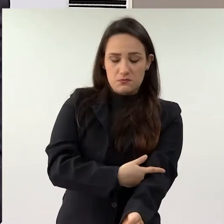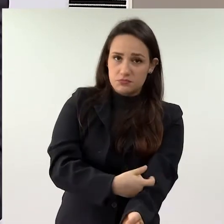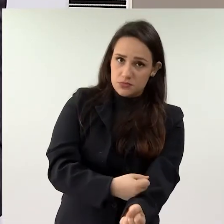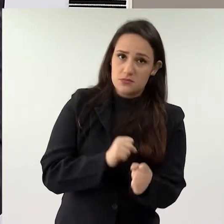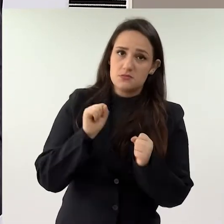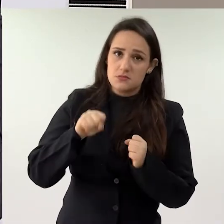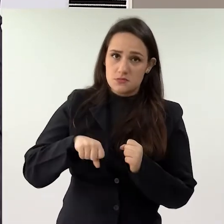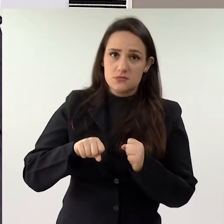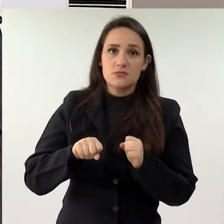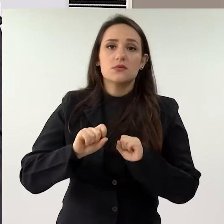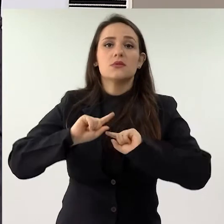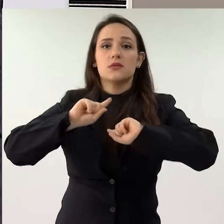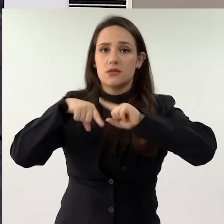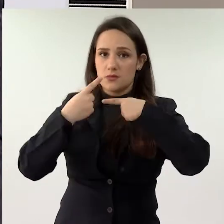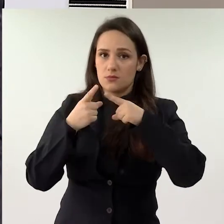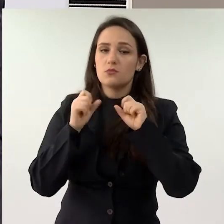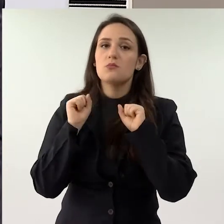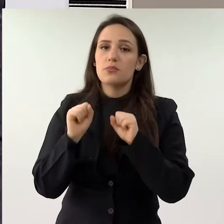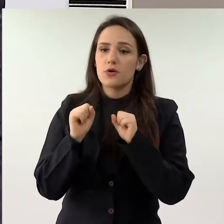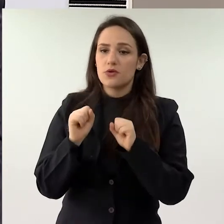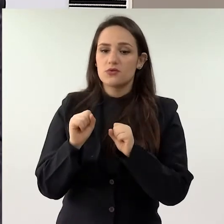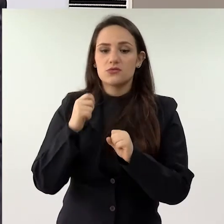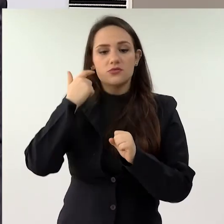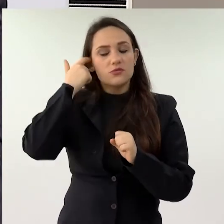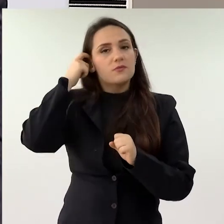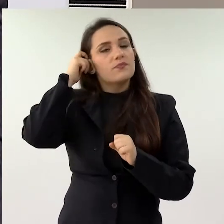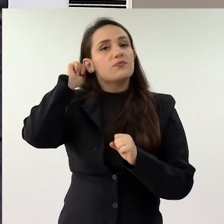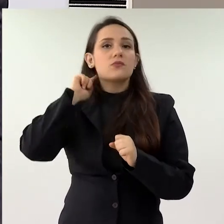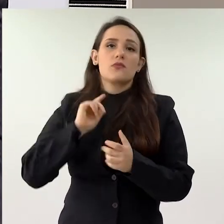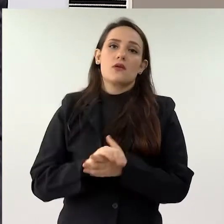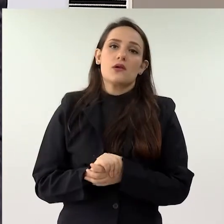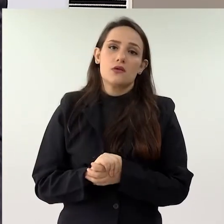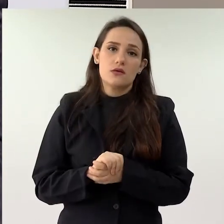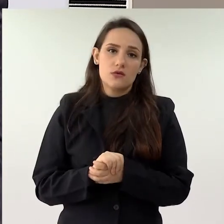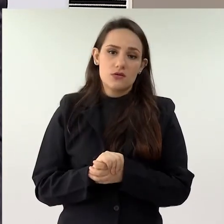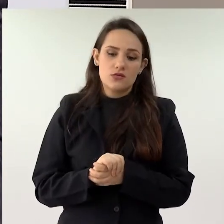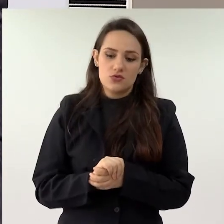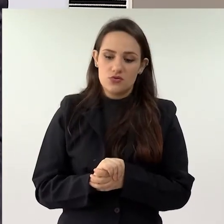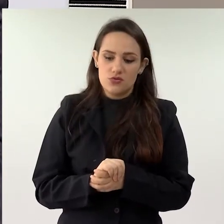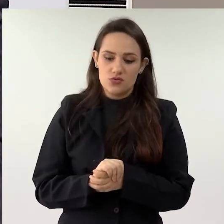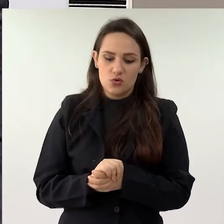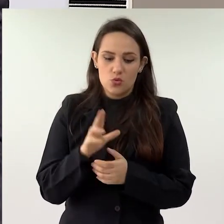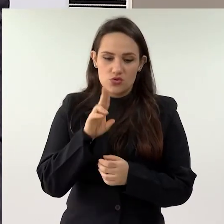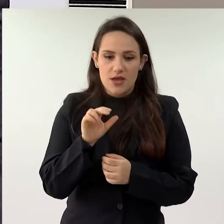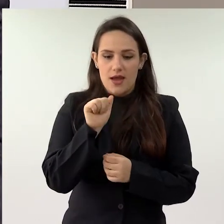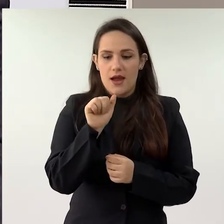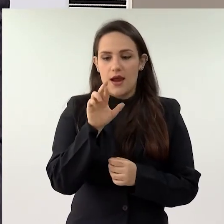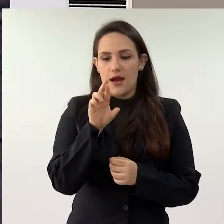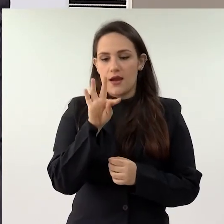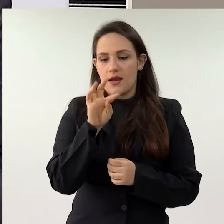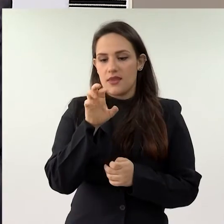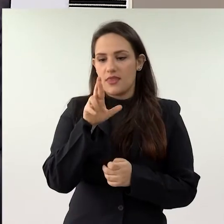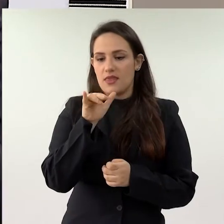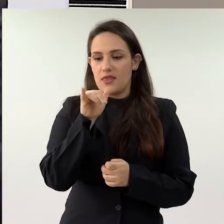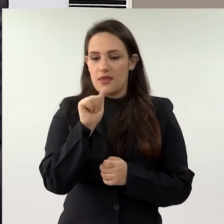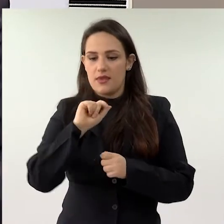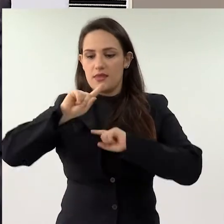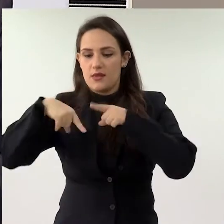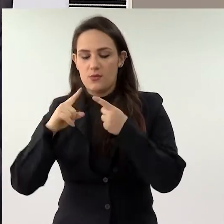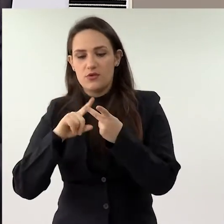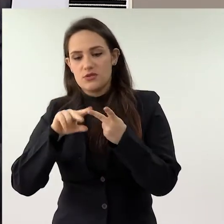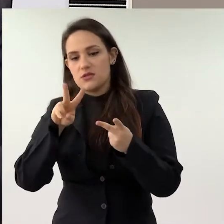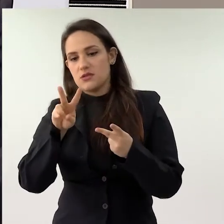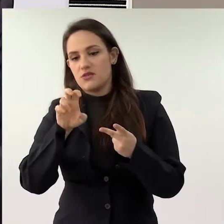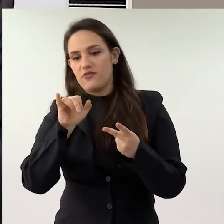esse sangue daí e depois o restante tira da veia. E ele falou, perfeito. mas sempre conversando. Eu sabia que, eu vim estudando esse